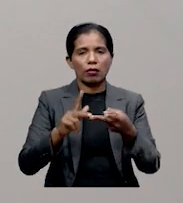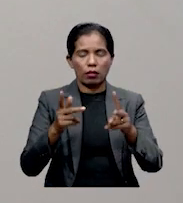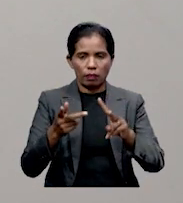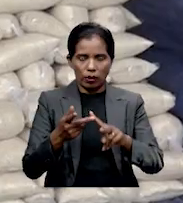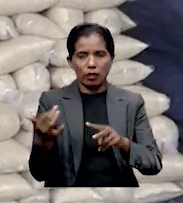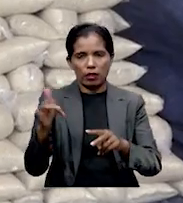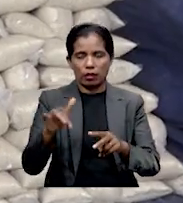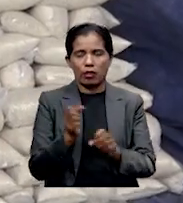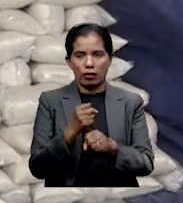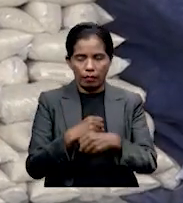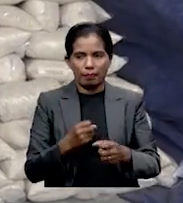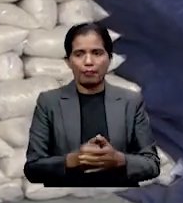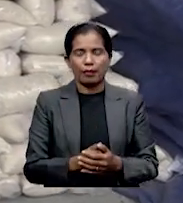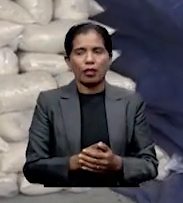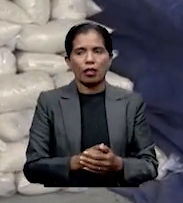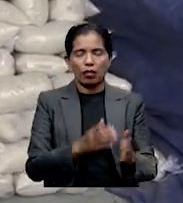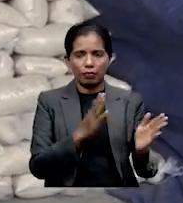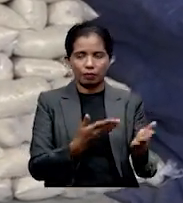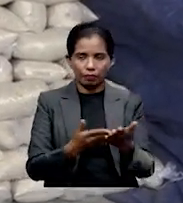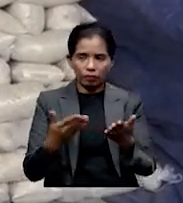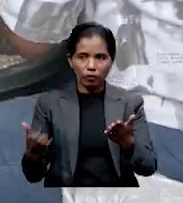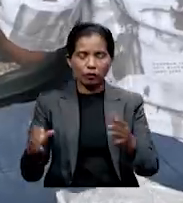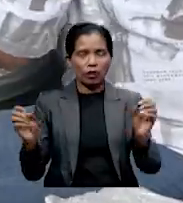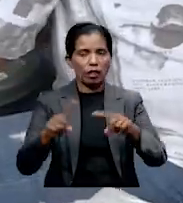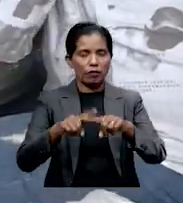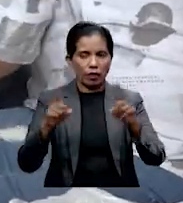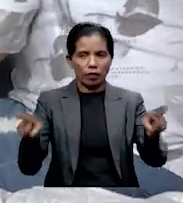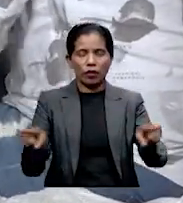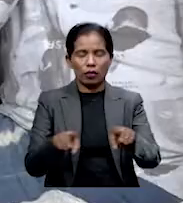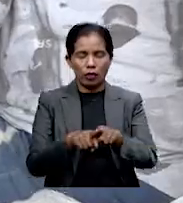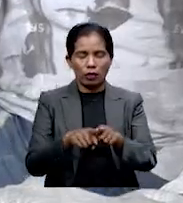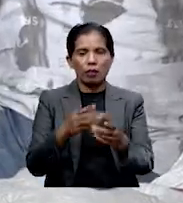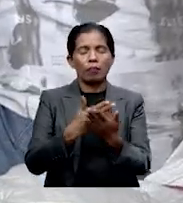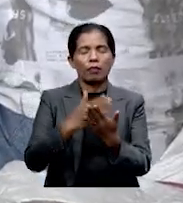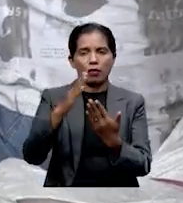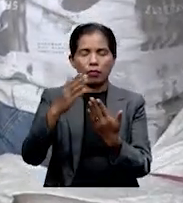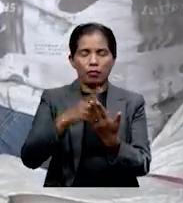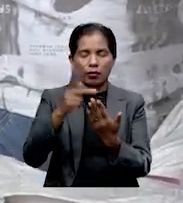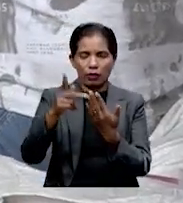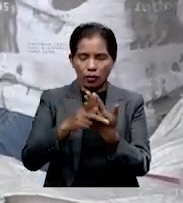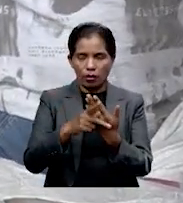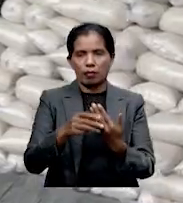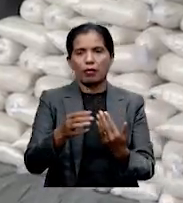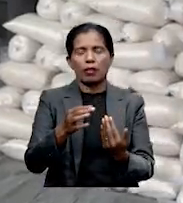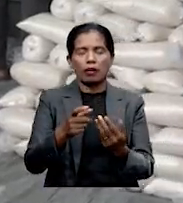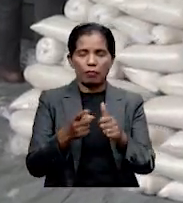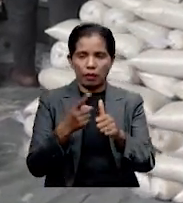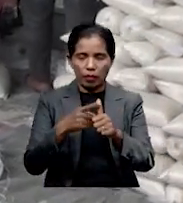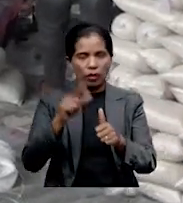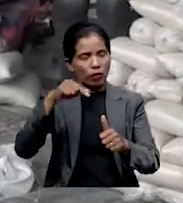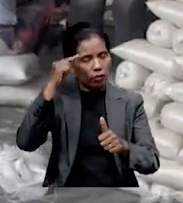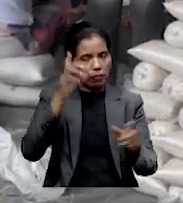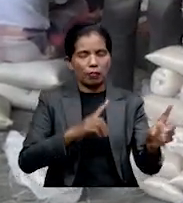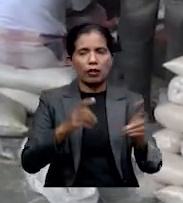ba implementação cesta básica fase da rua la diferente ho produto cesta básica fase primeiro nebe governo implementa ona e tinan